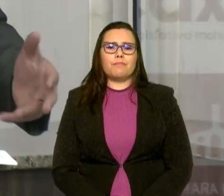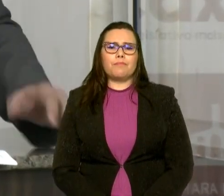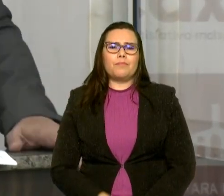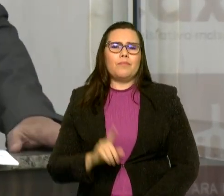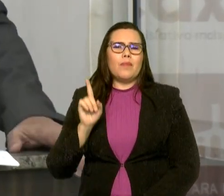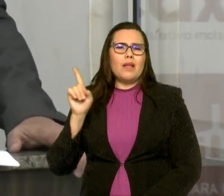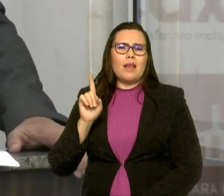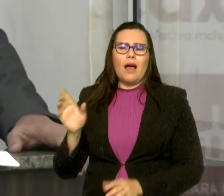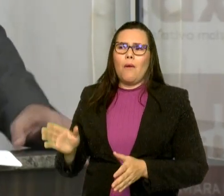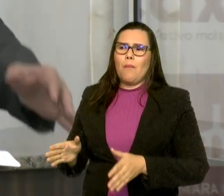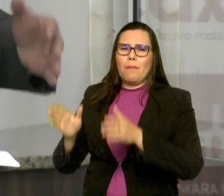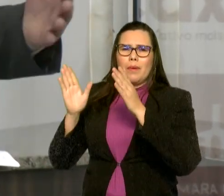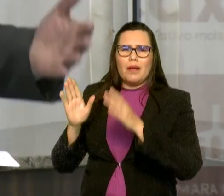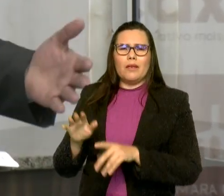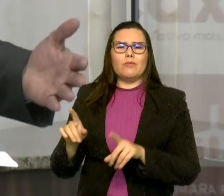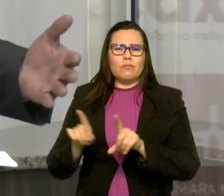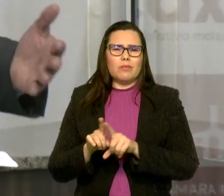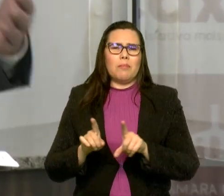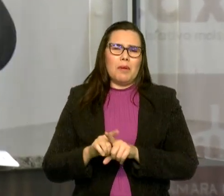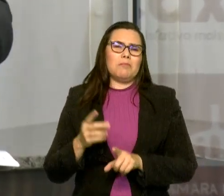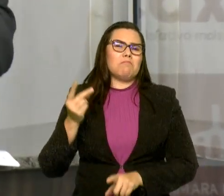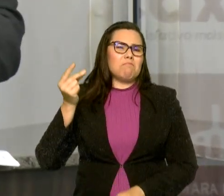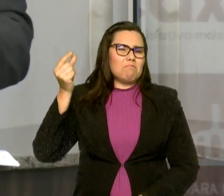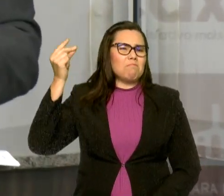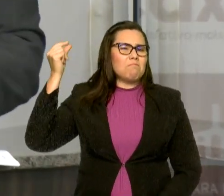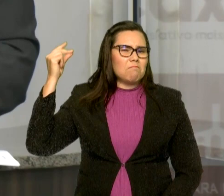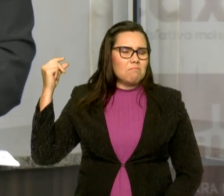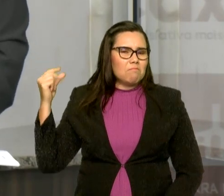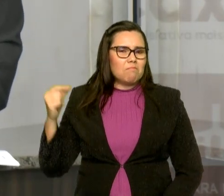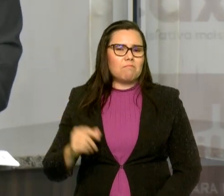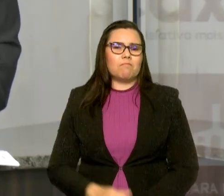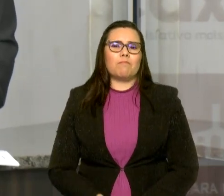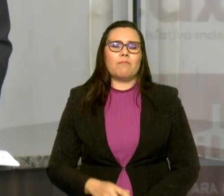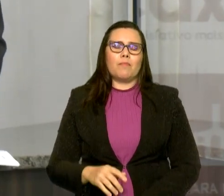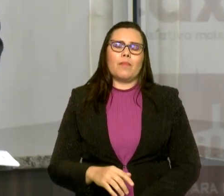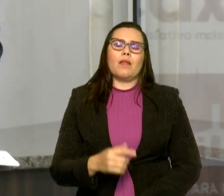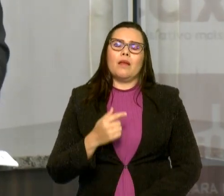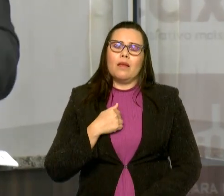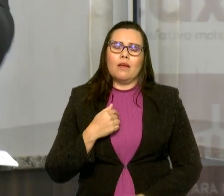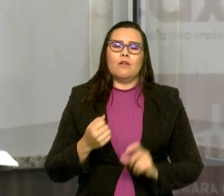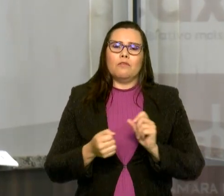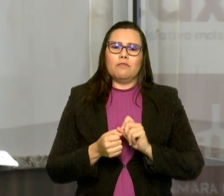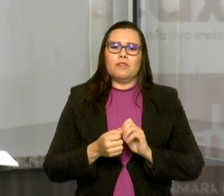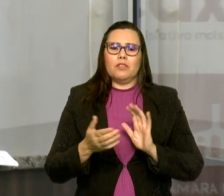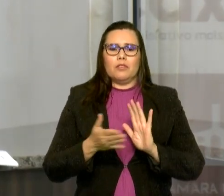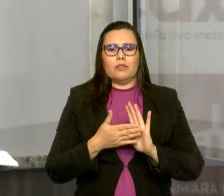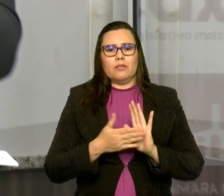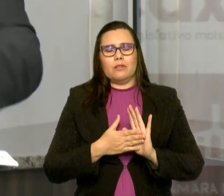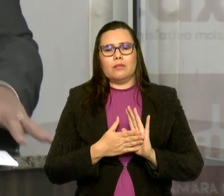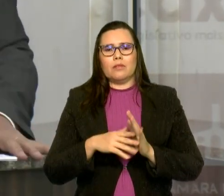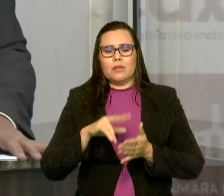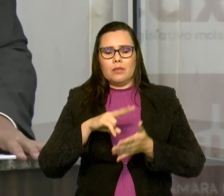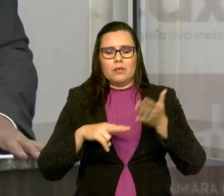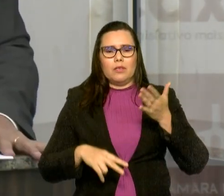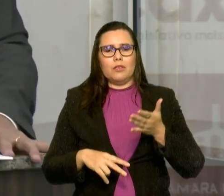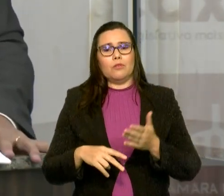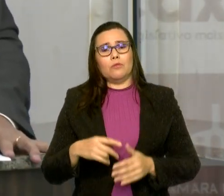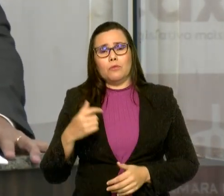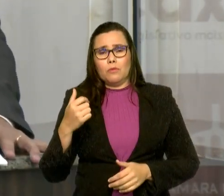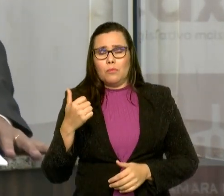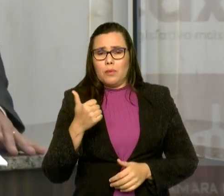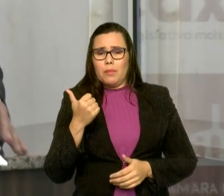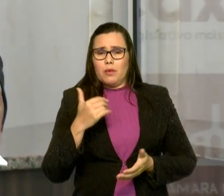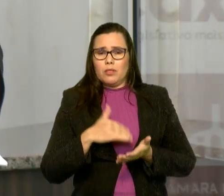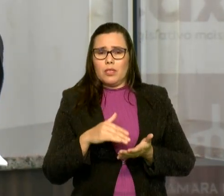que é bicentenário também, e há uma demanda deles, apresentei como indicação aqui na Assembleia, foi lido hoje pelo nosso primeiro secretário